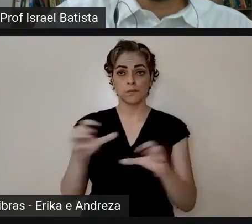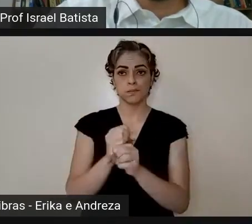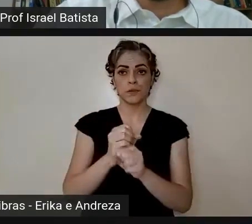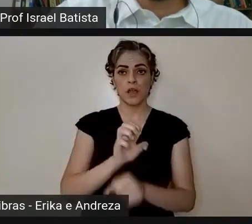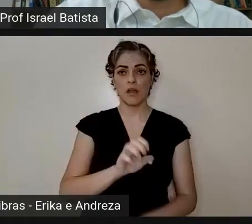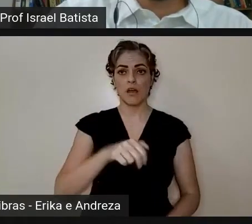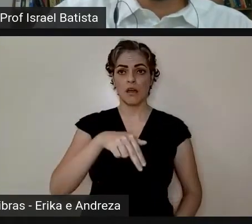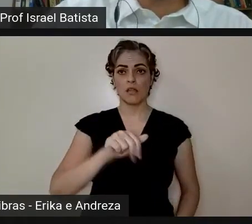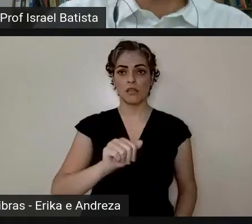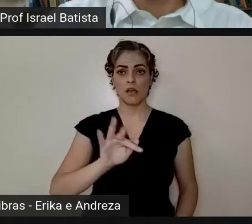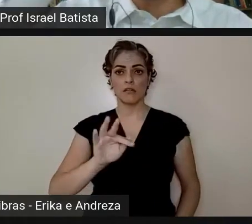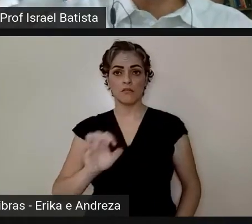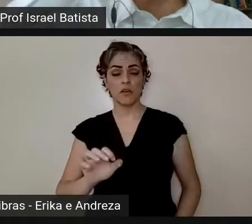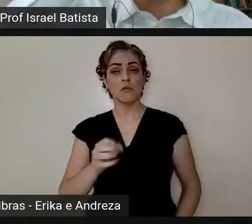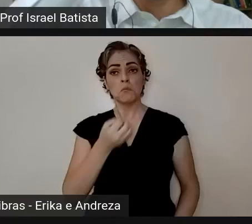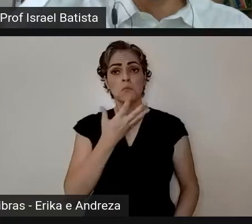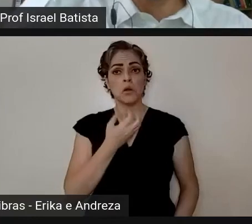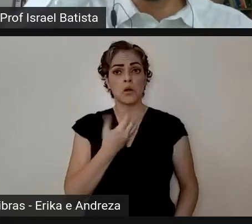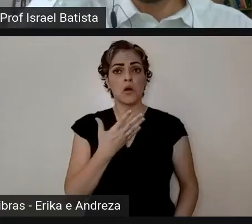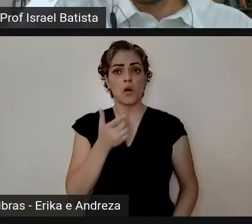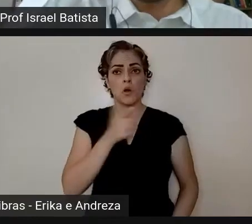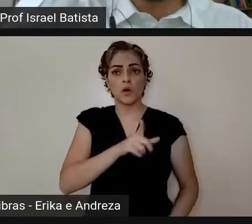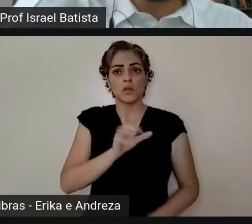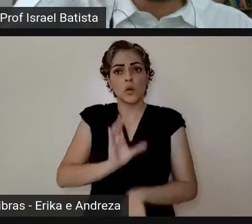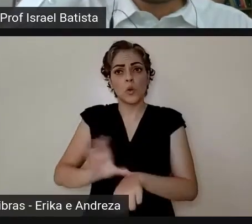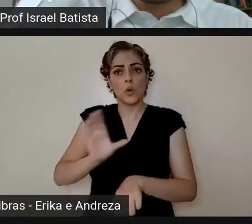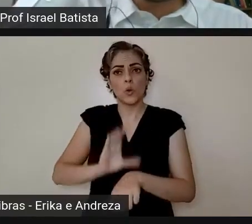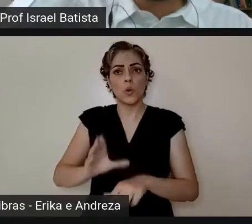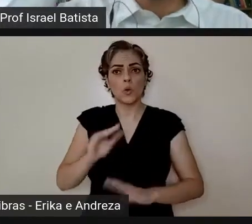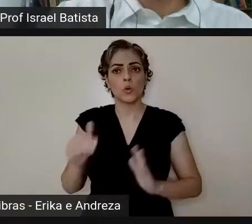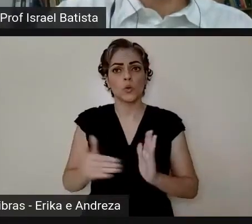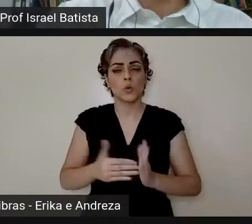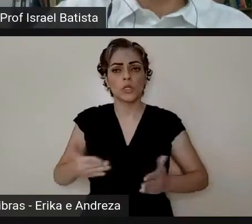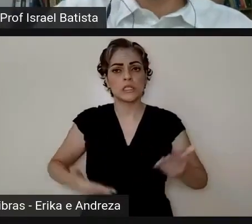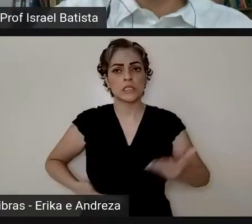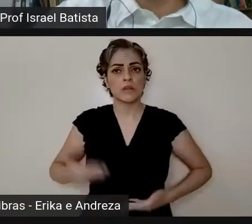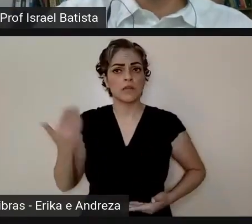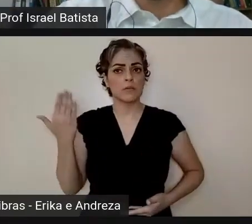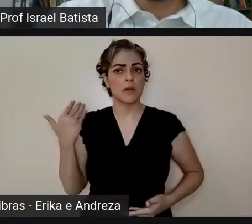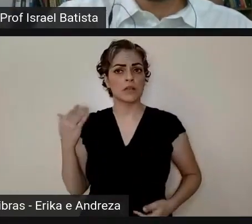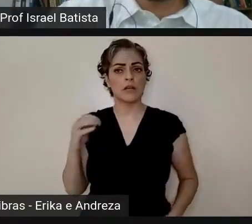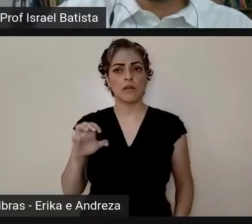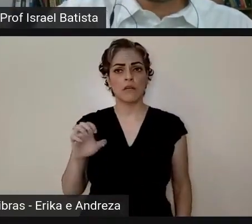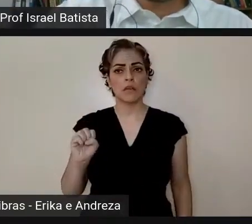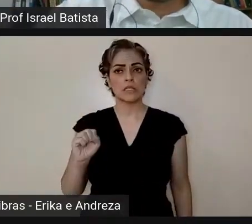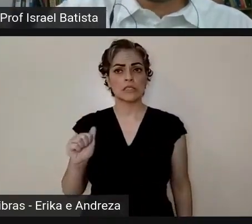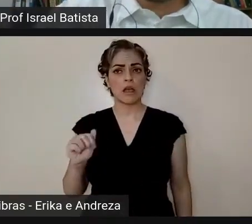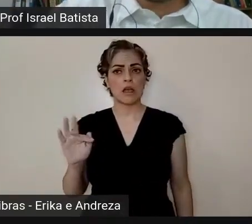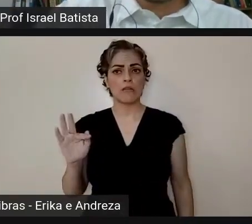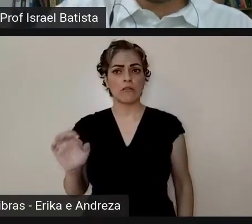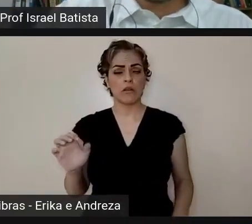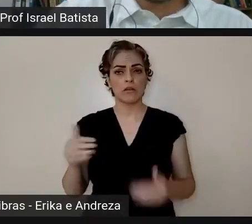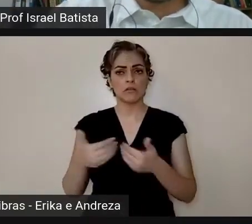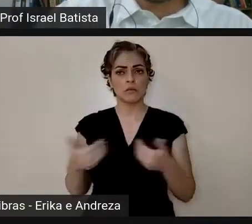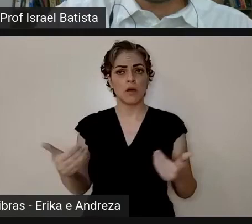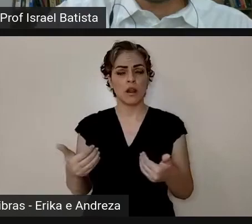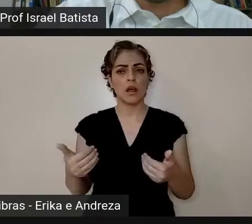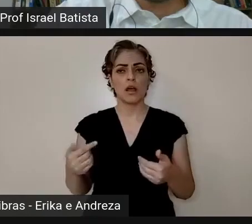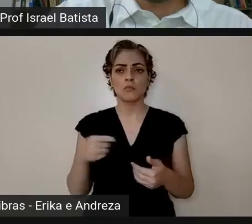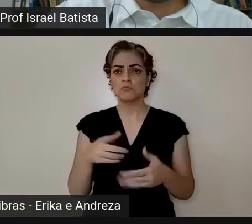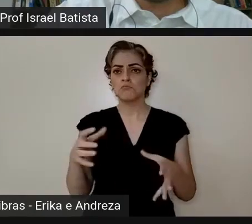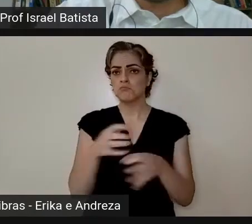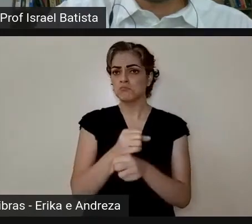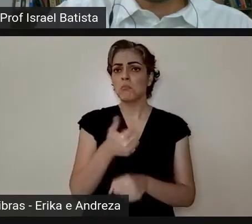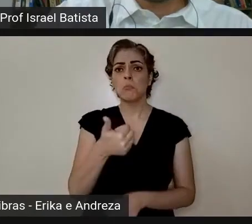os cursos e os serviços oferecidos pela antiga ESAF, e hoje tem ali grandes ganhos de sinergia